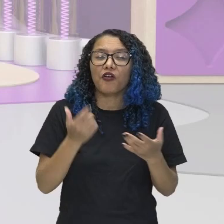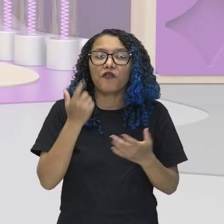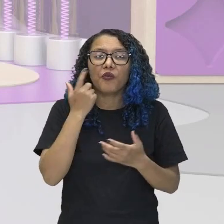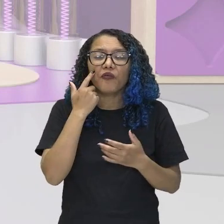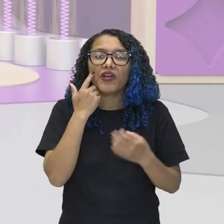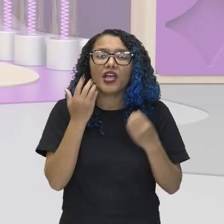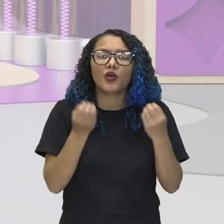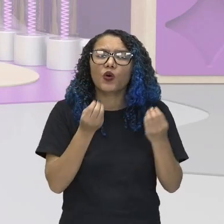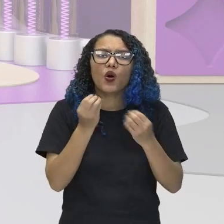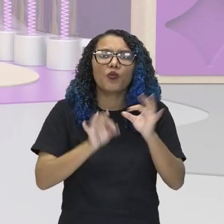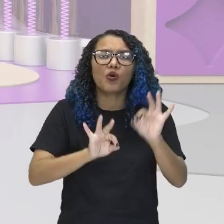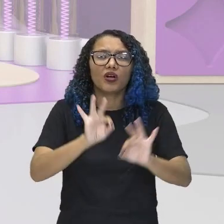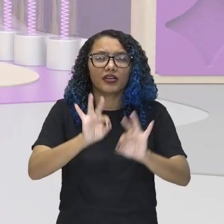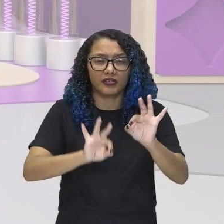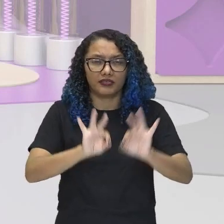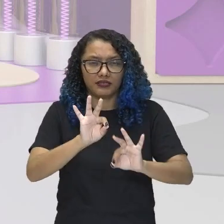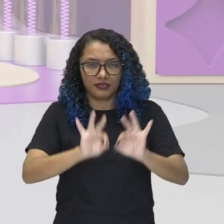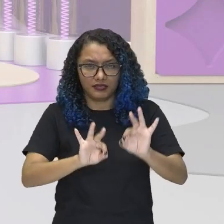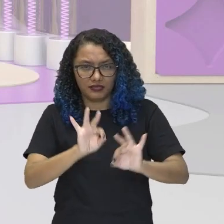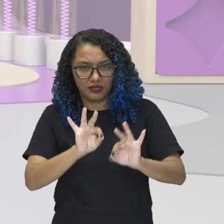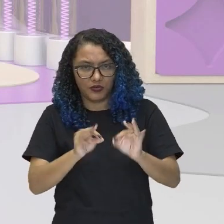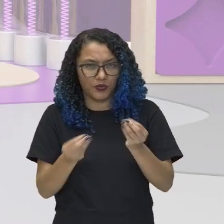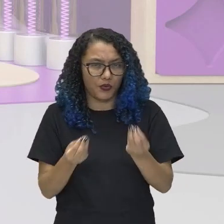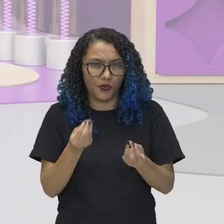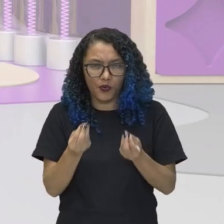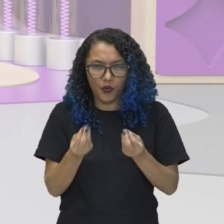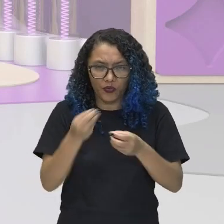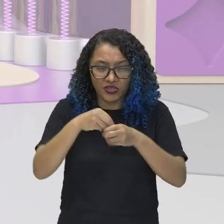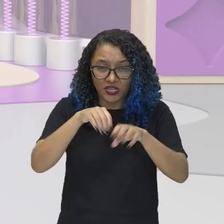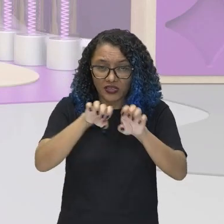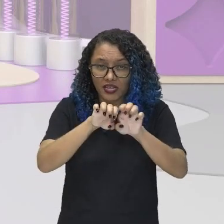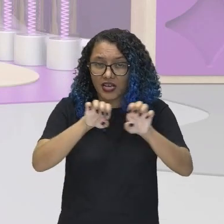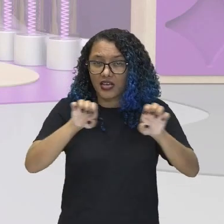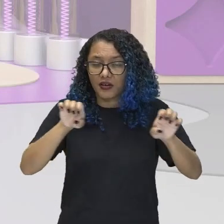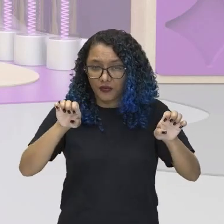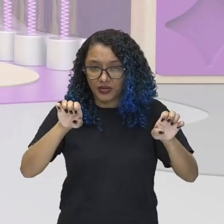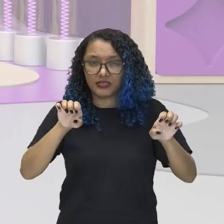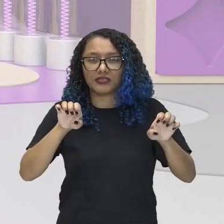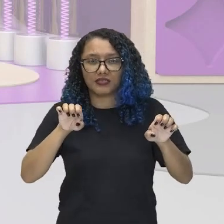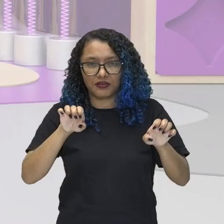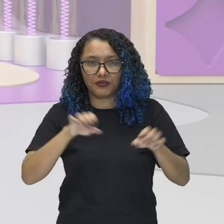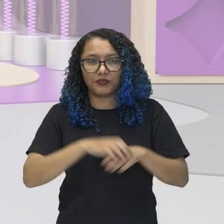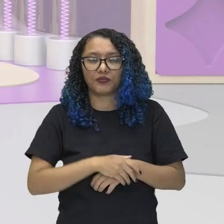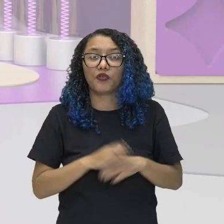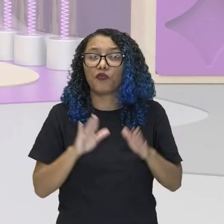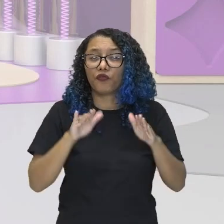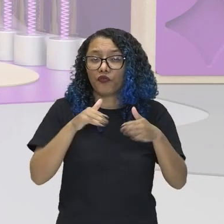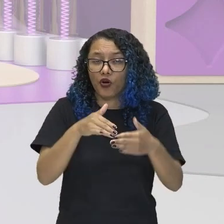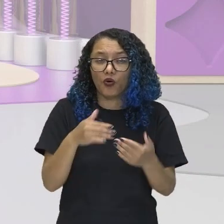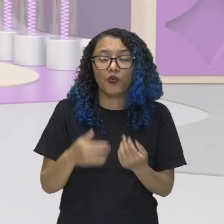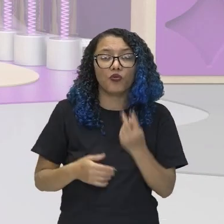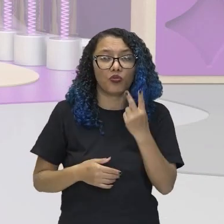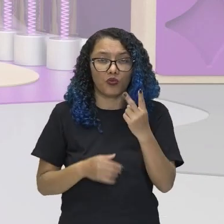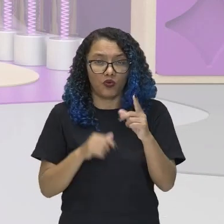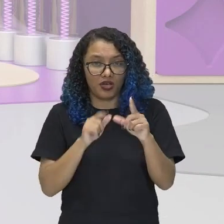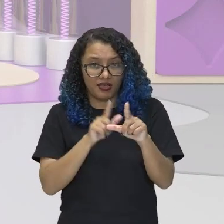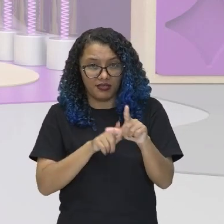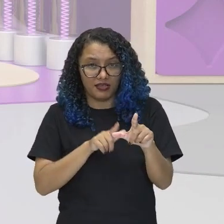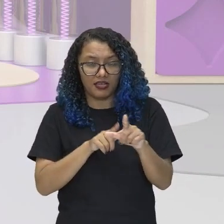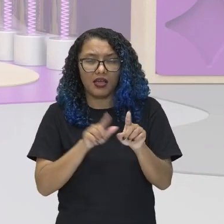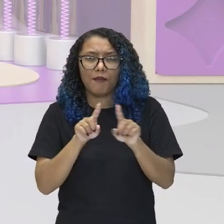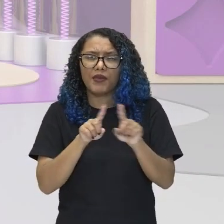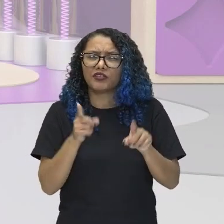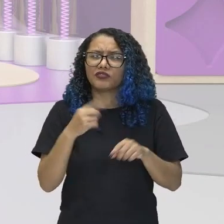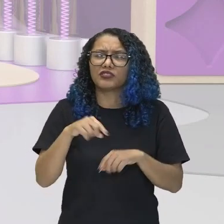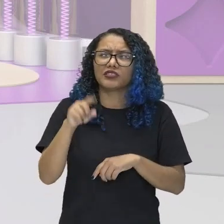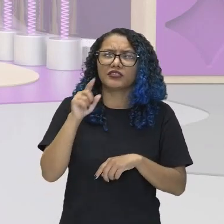esta situação através de uma equação envolvendo 2 variáveis. Mas também você poderia estar